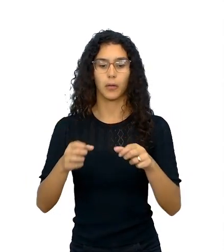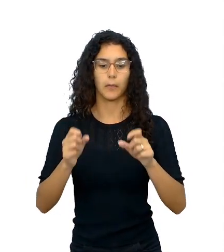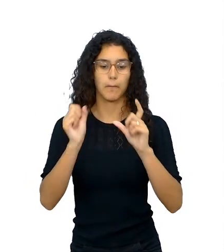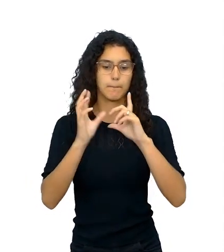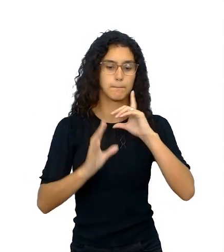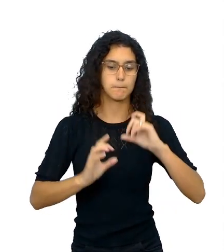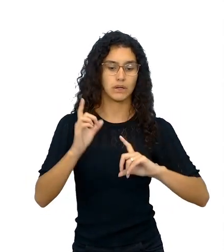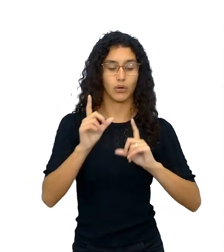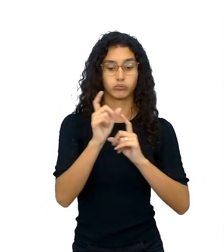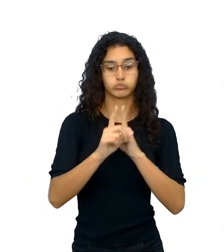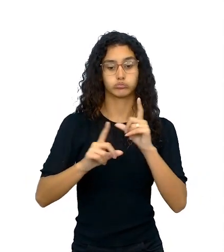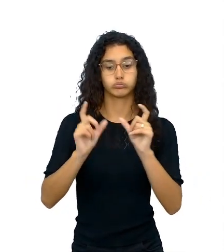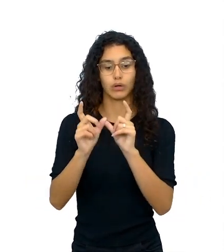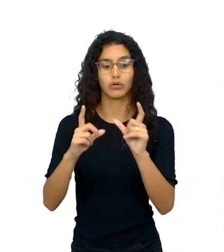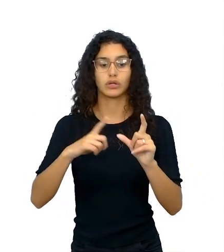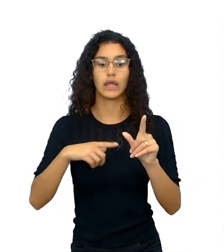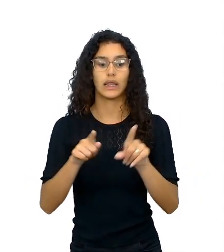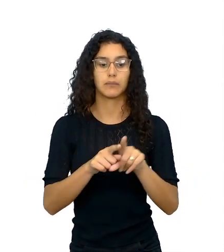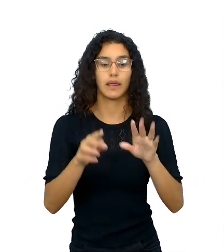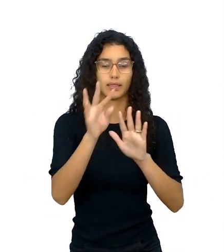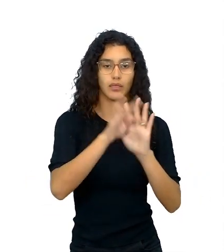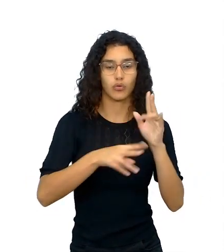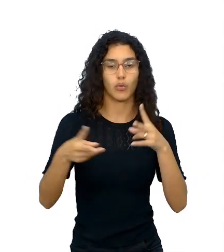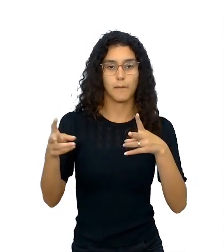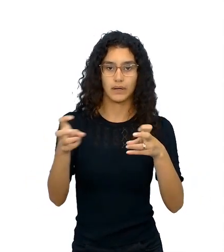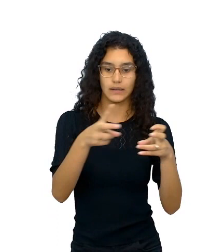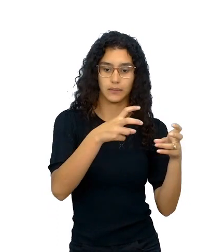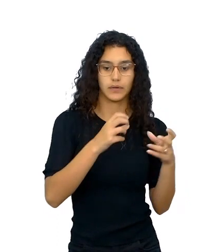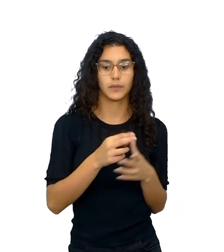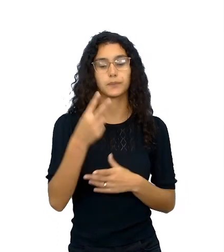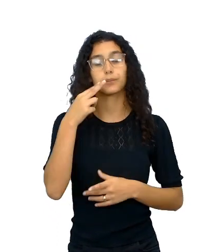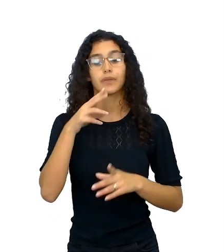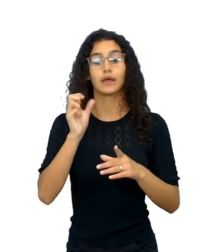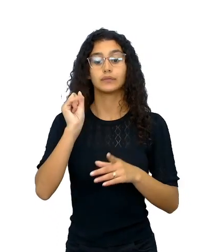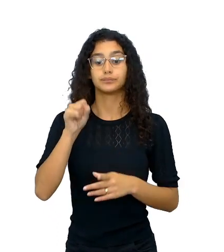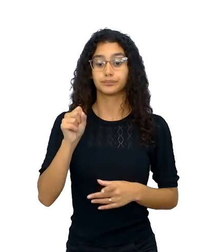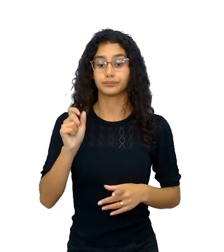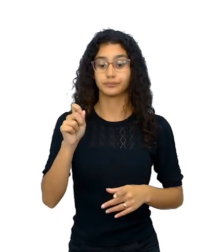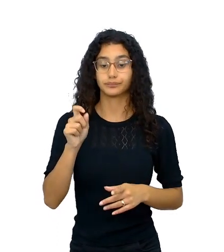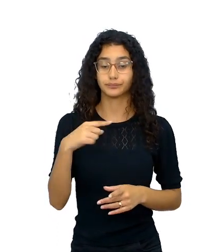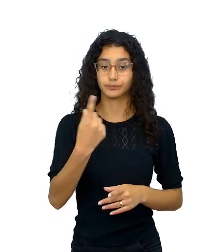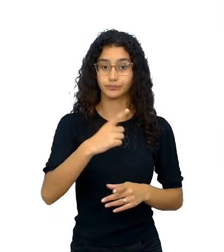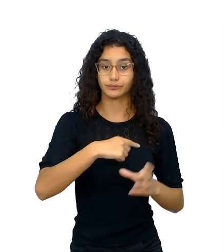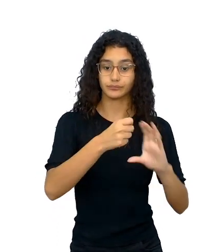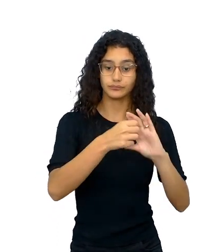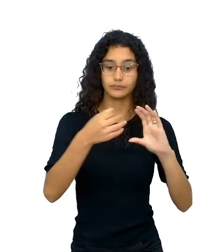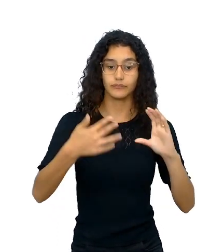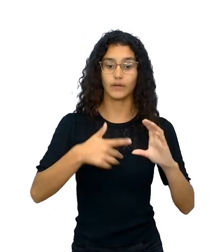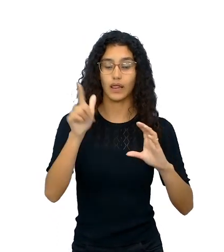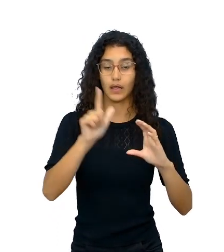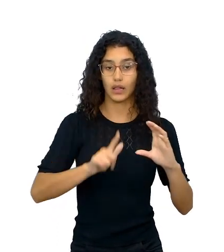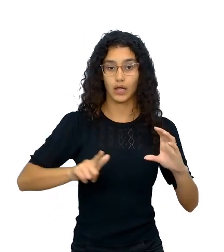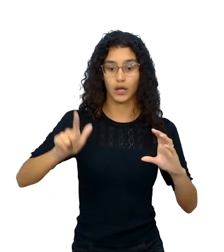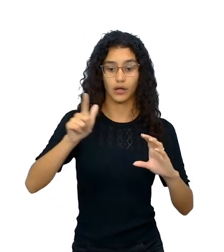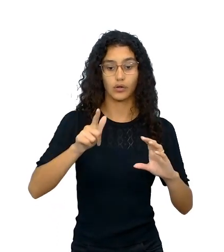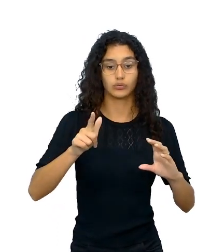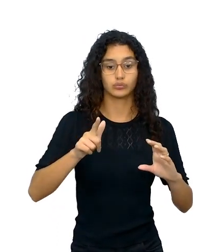expressão em trechos, excertos de textos analisados. Veja bem que aqui nós temos aspectos